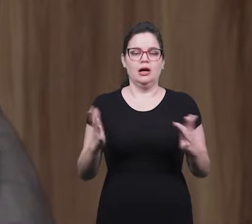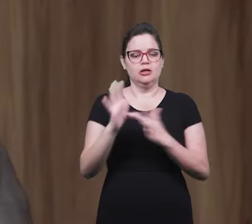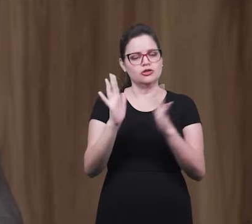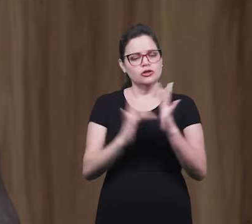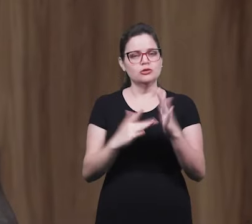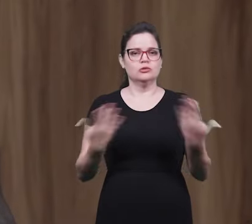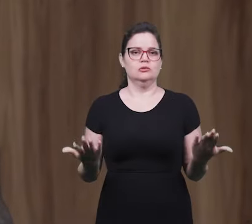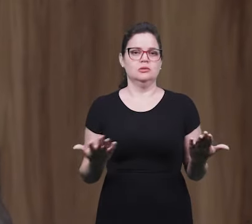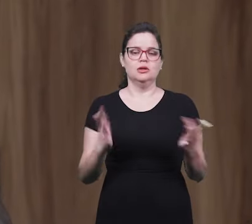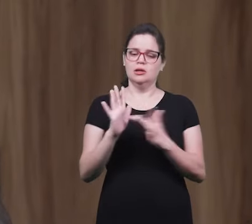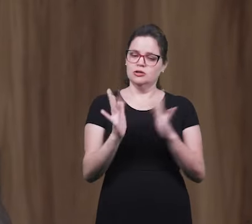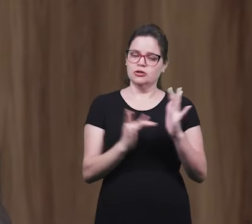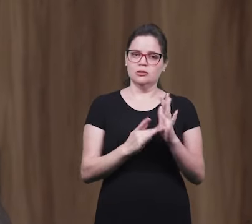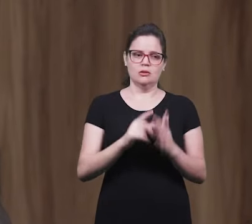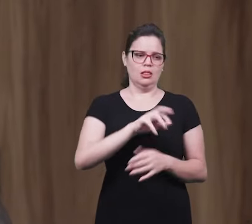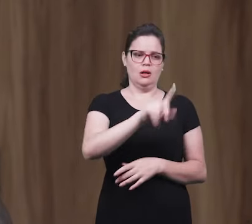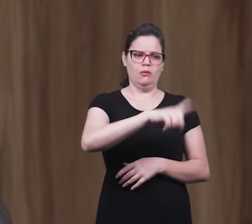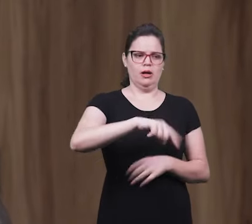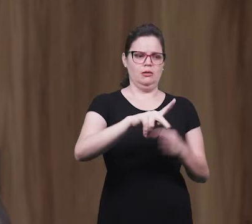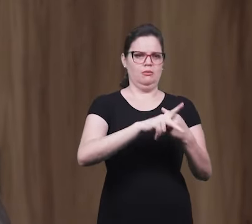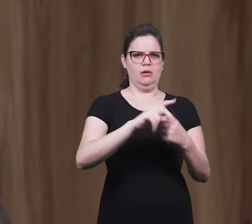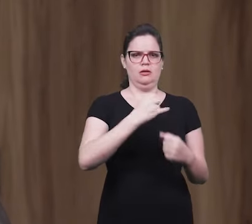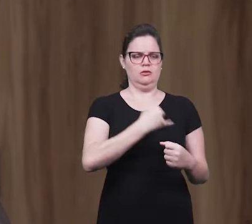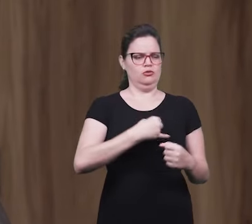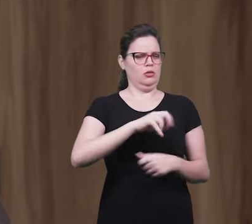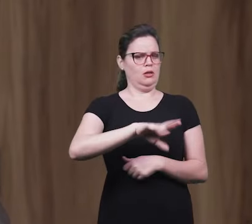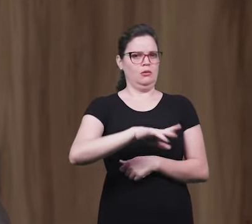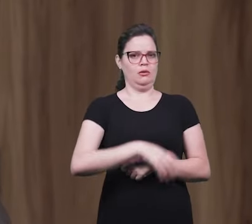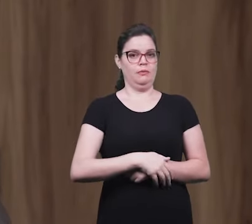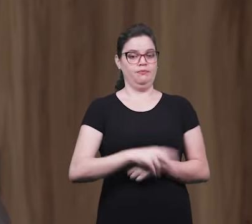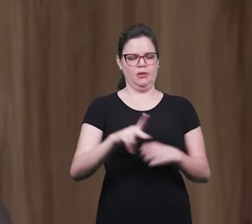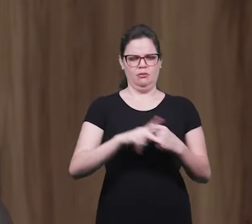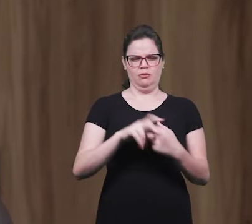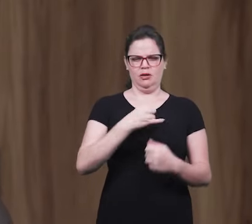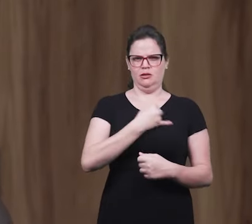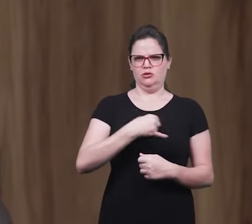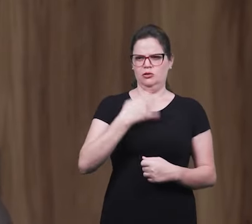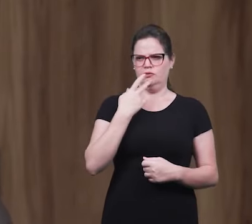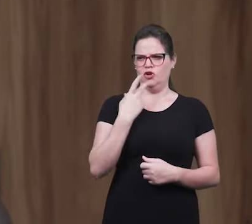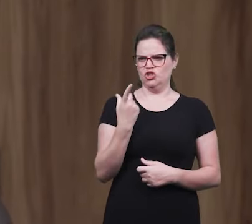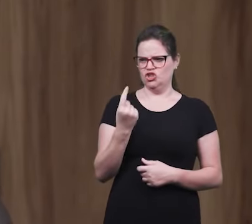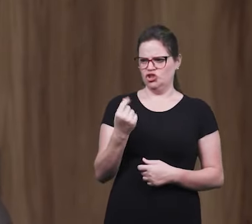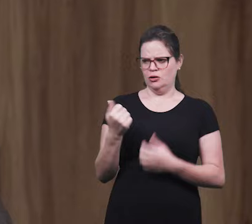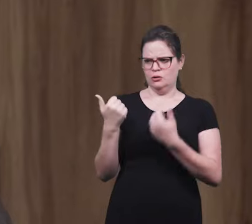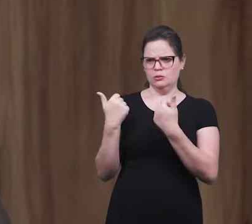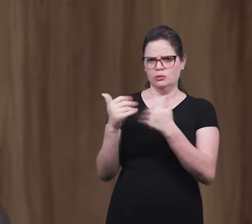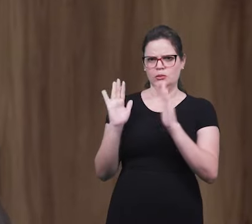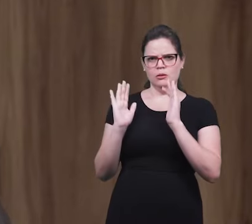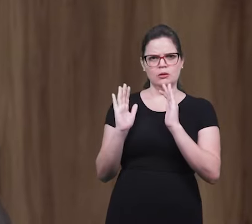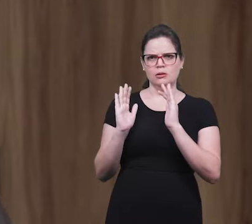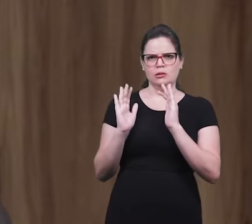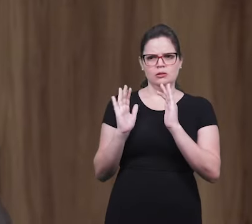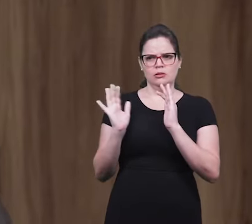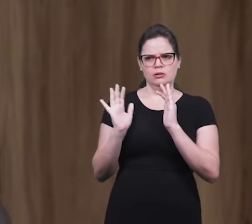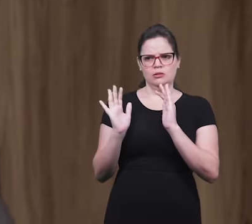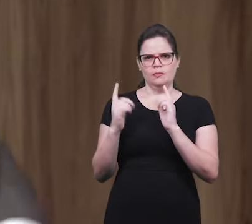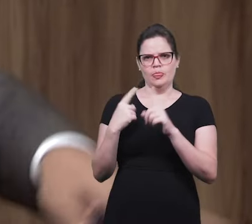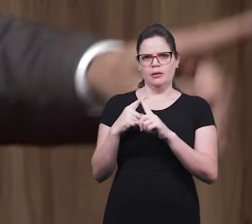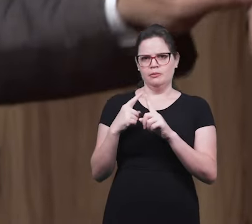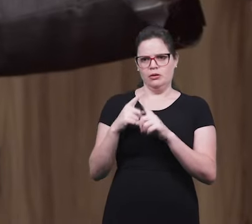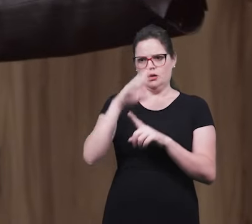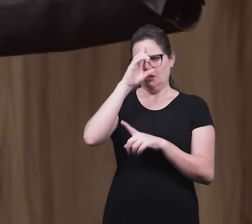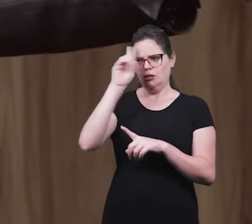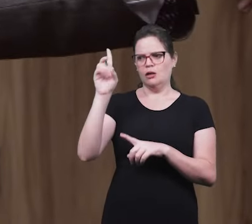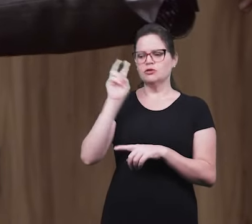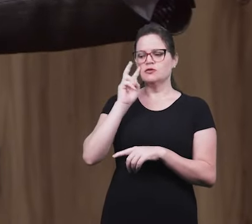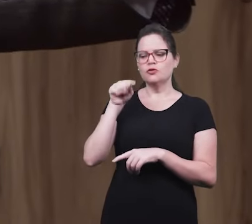Então, Pedro dá uma palavra para ele: o seu dinheiro fique contigo para a perdição, porque Deus viu que o coração dele não era reto. Eu acho